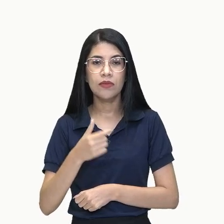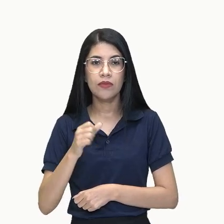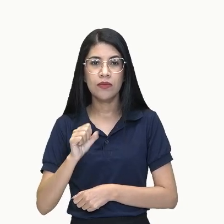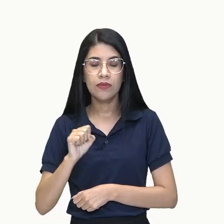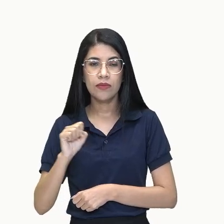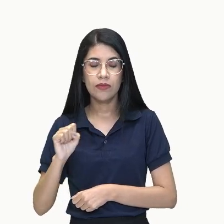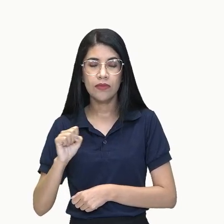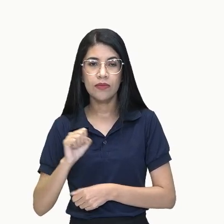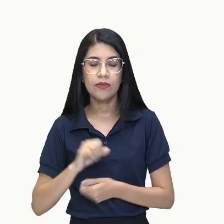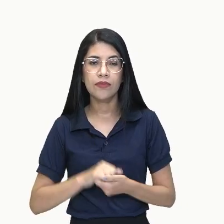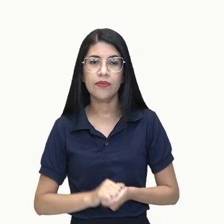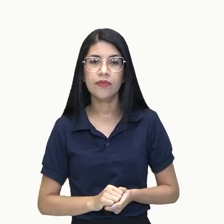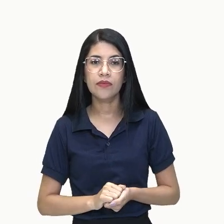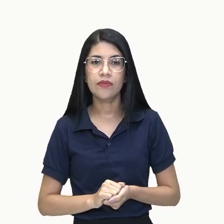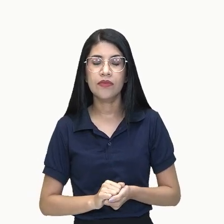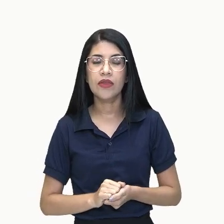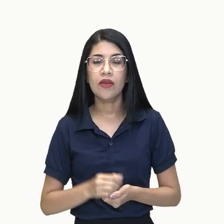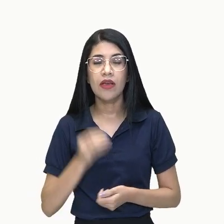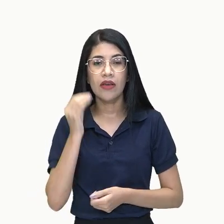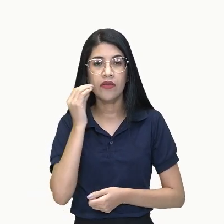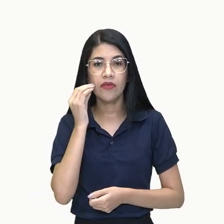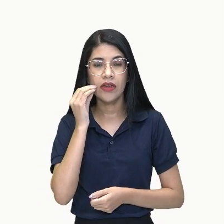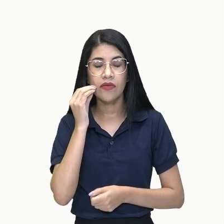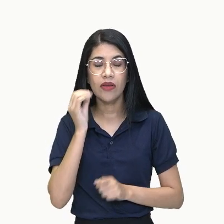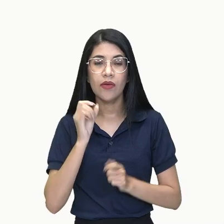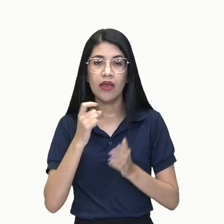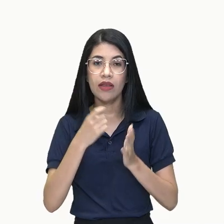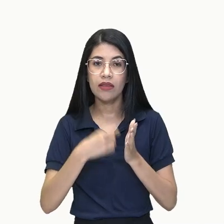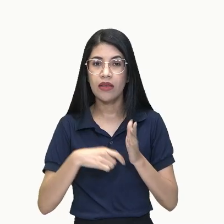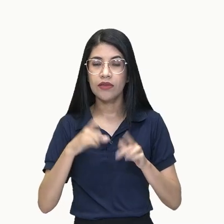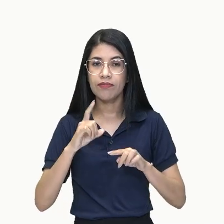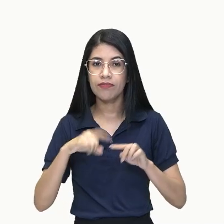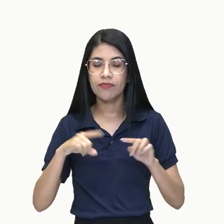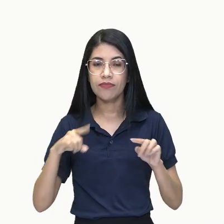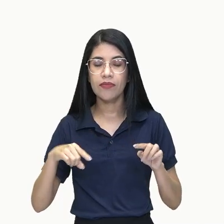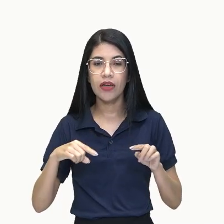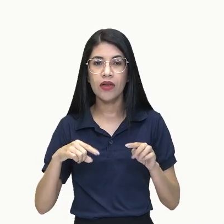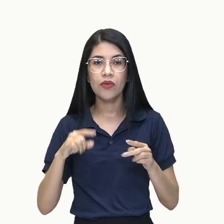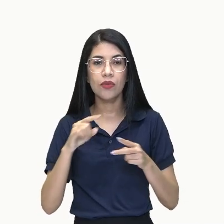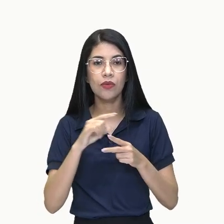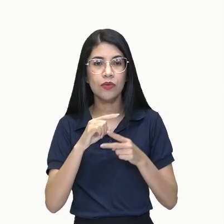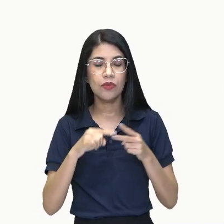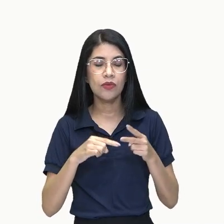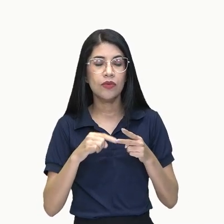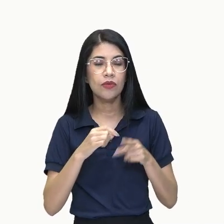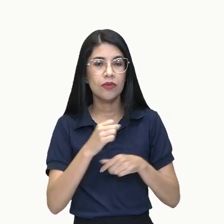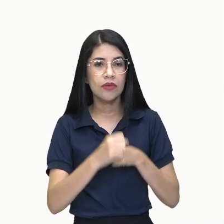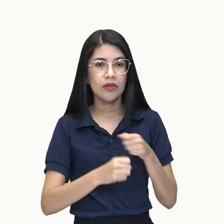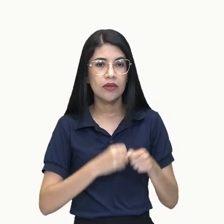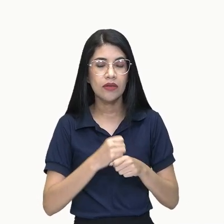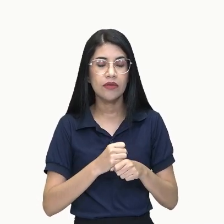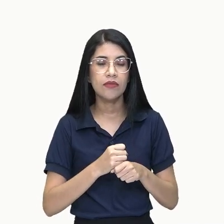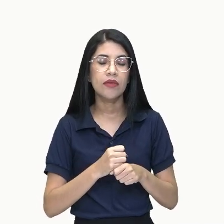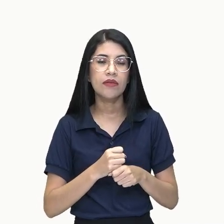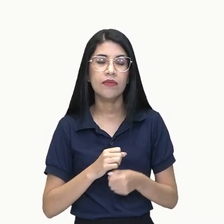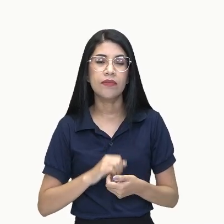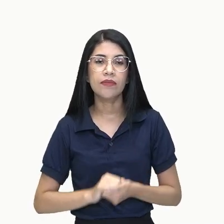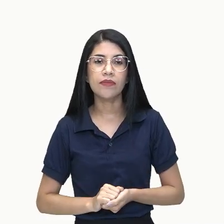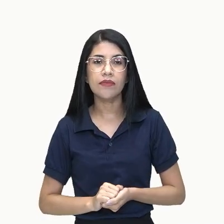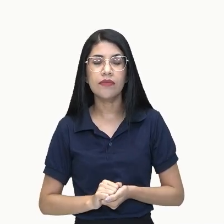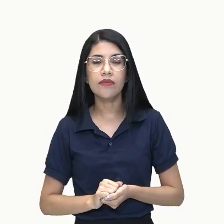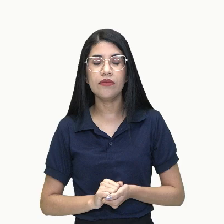6.288. Então, a gente vai verificar a taxa de variação desses 2 anos aí. Então, pega os valores e os anos,